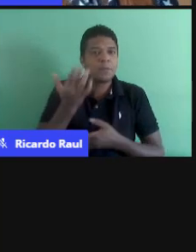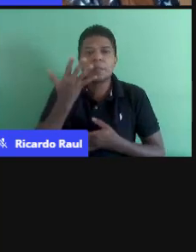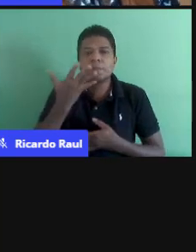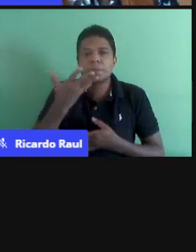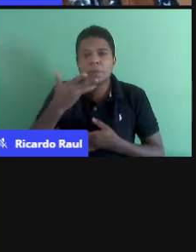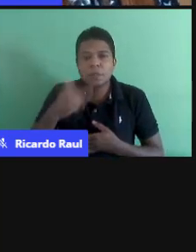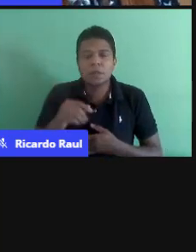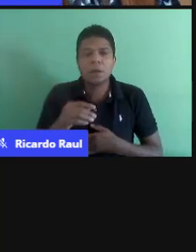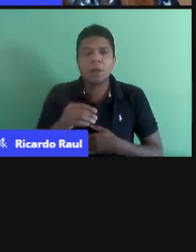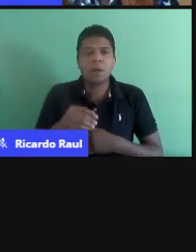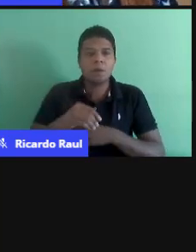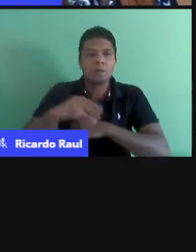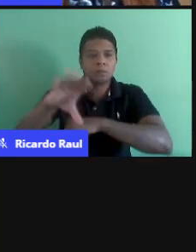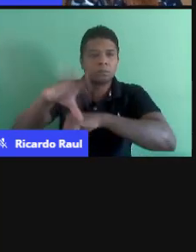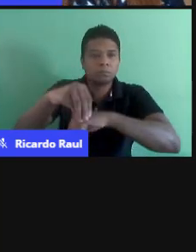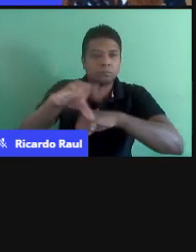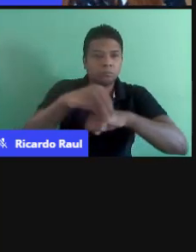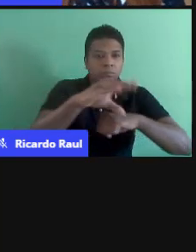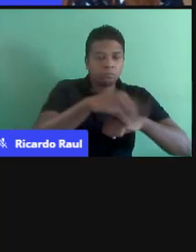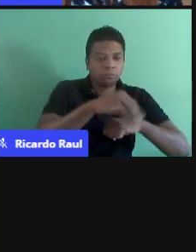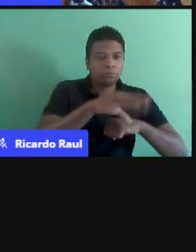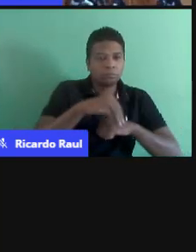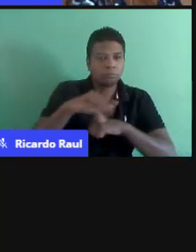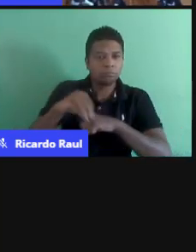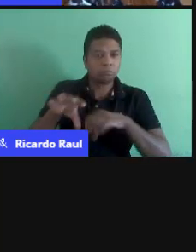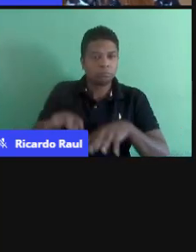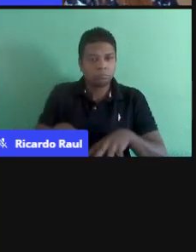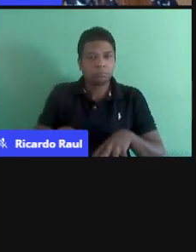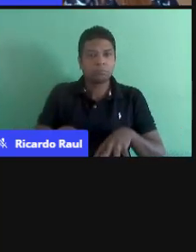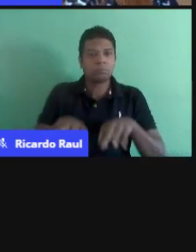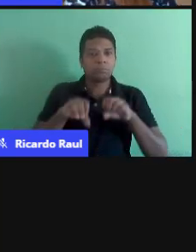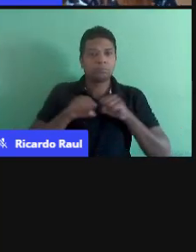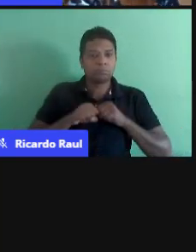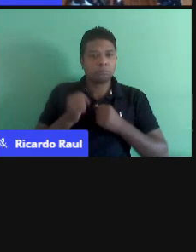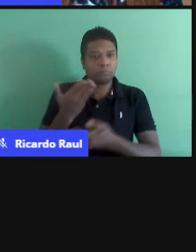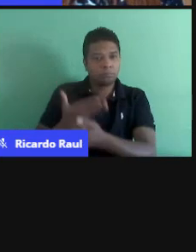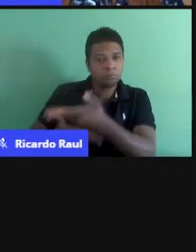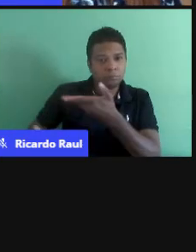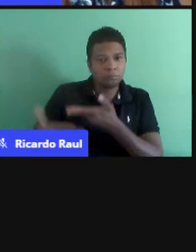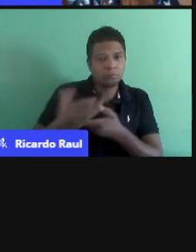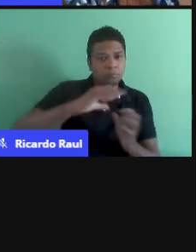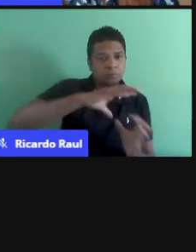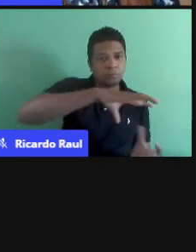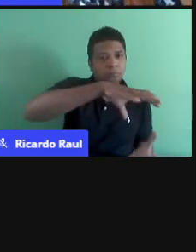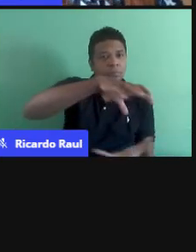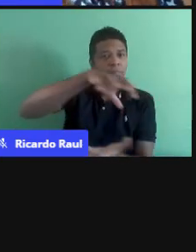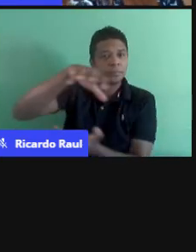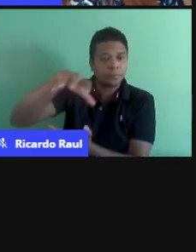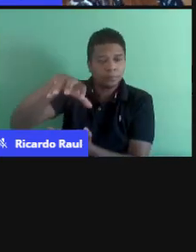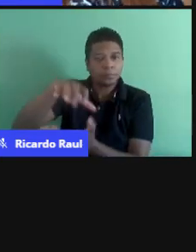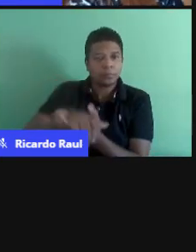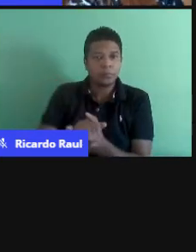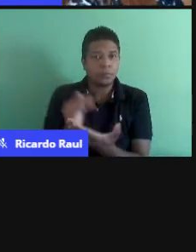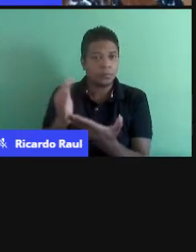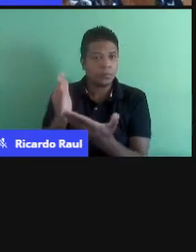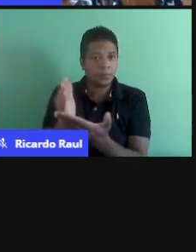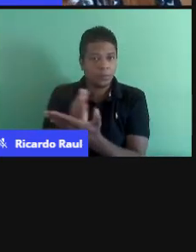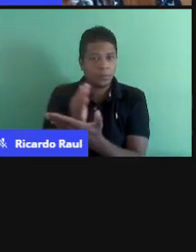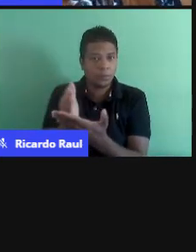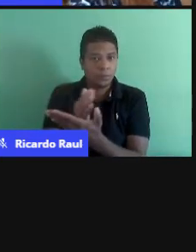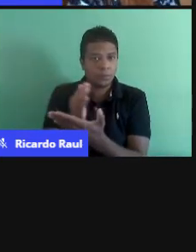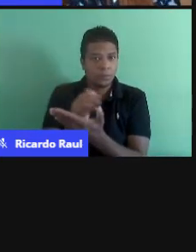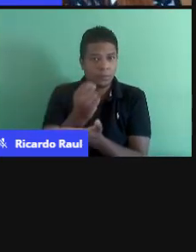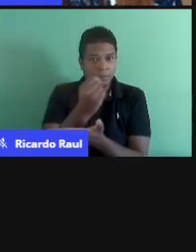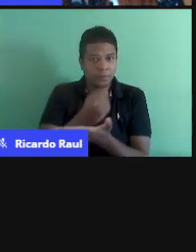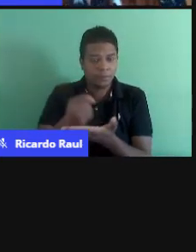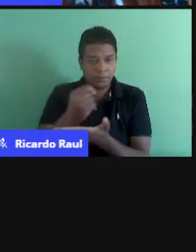do conhecimento que ela vai adquirindo na sua relação com o mundo. Então, o livro Desenho Cultivado da